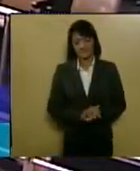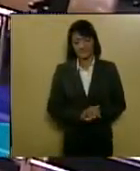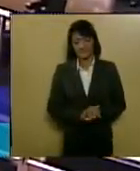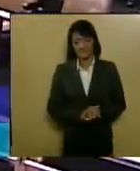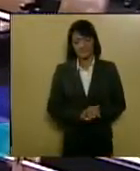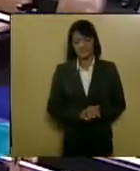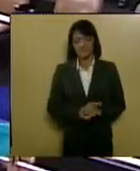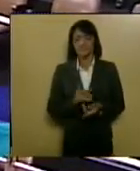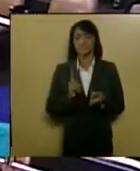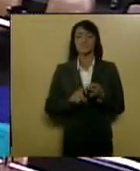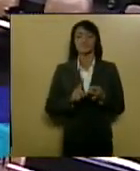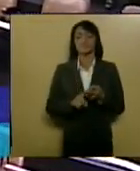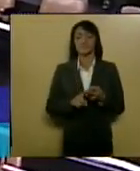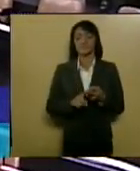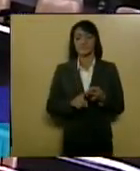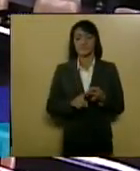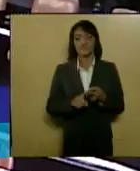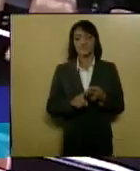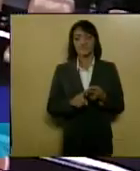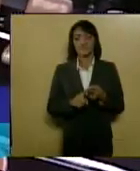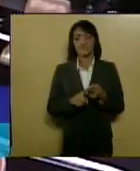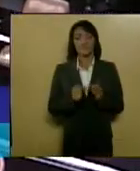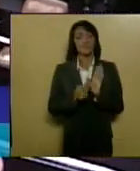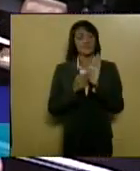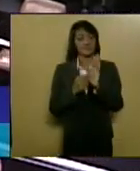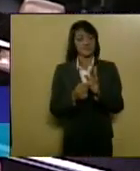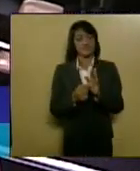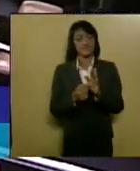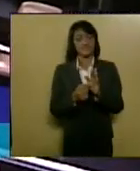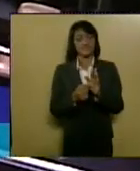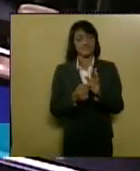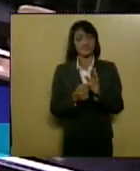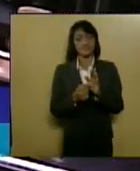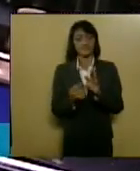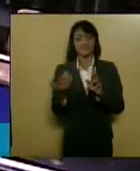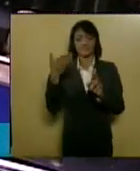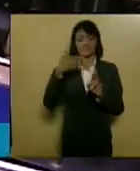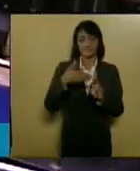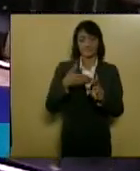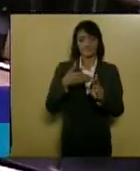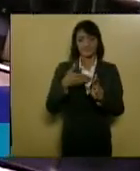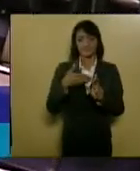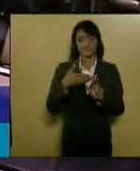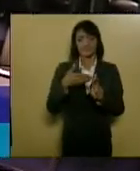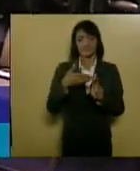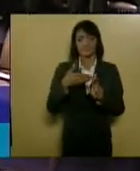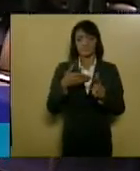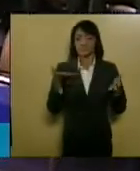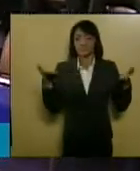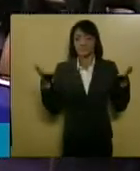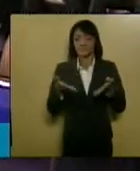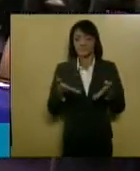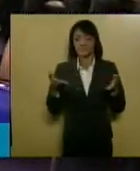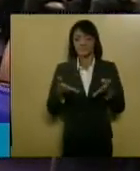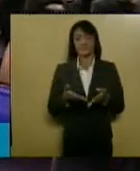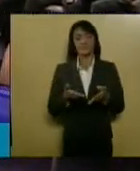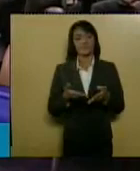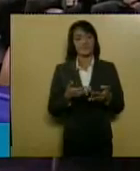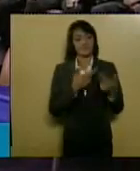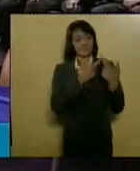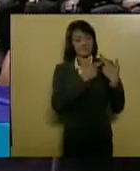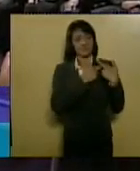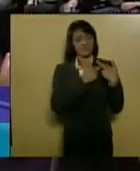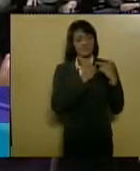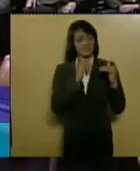Assim inspirados nos exemplos de seus antecedentes, os que hoje empunham galhardamente o